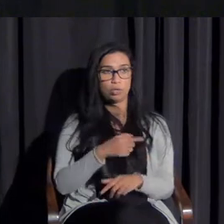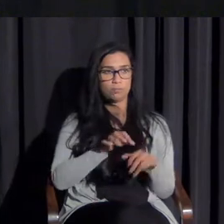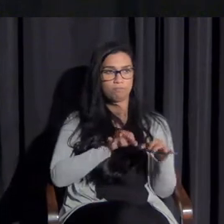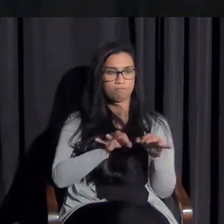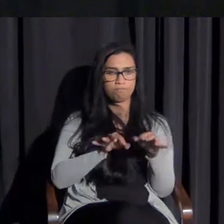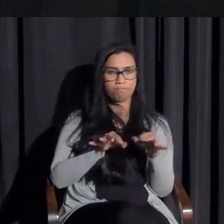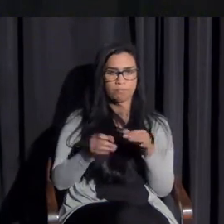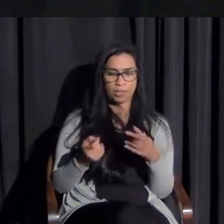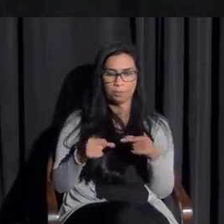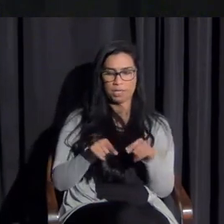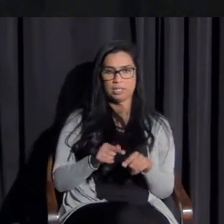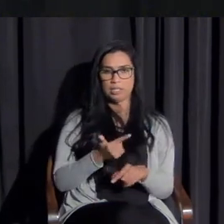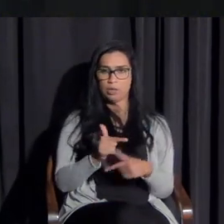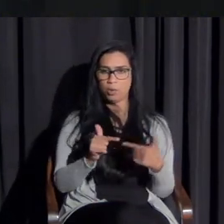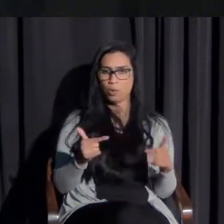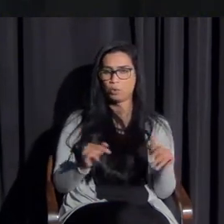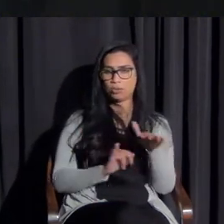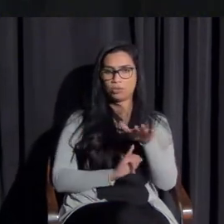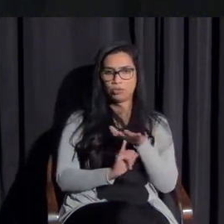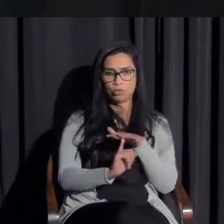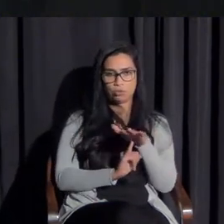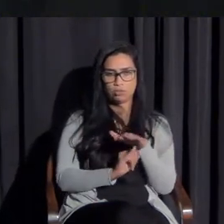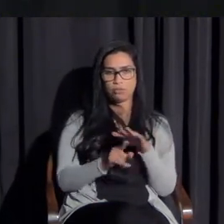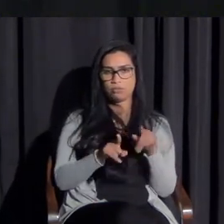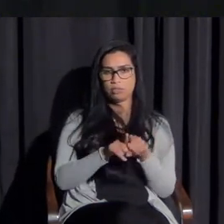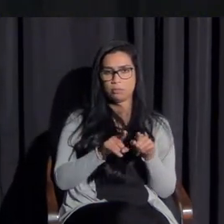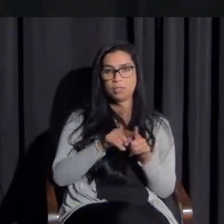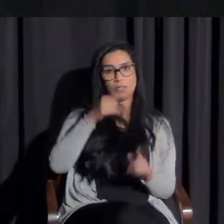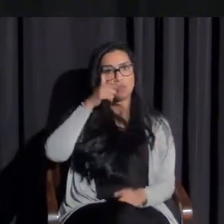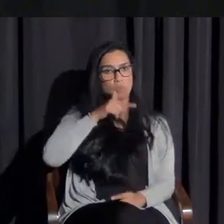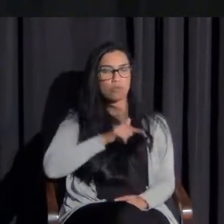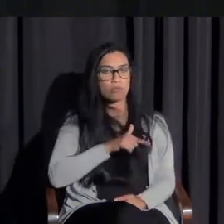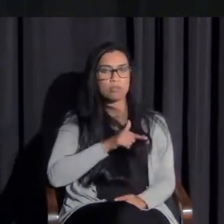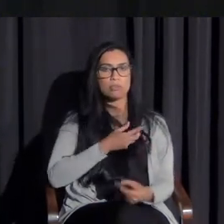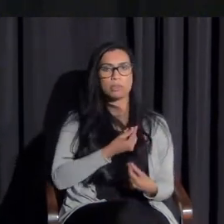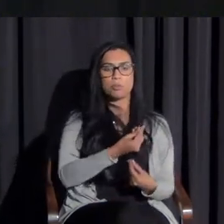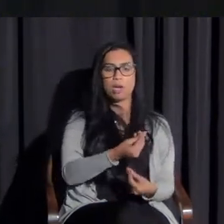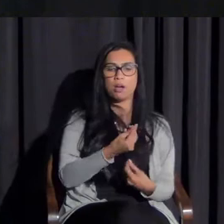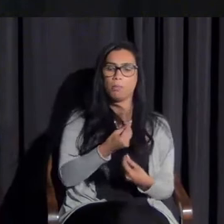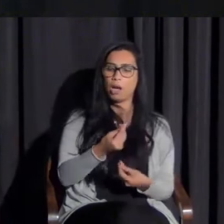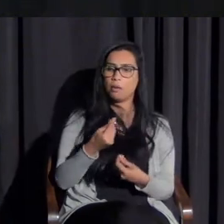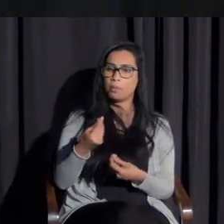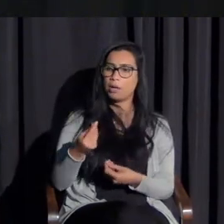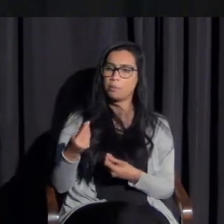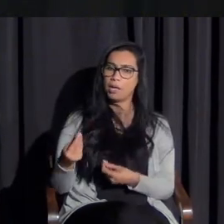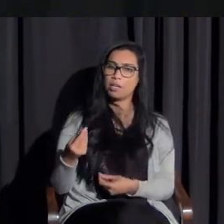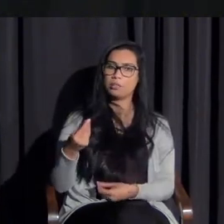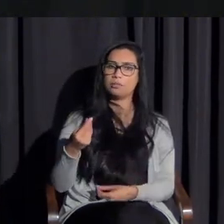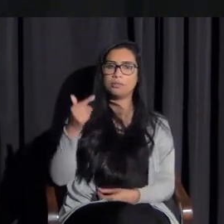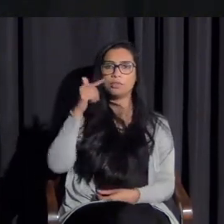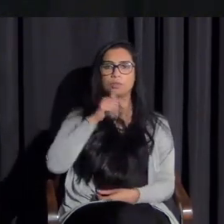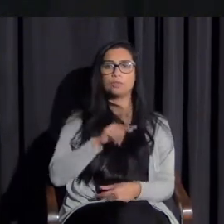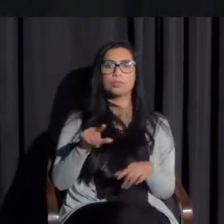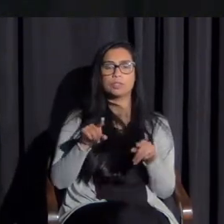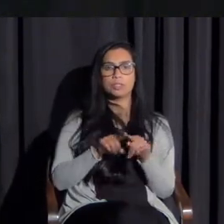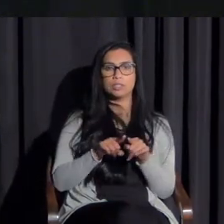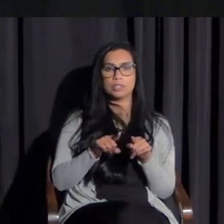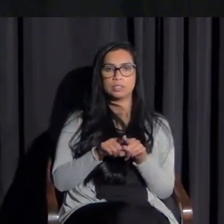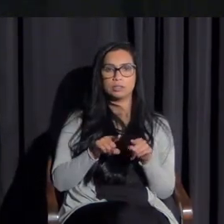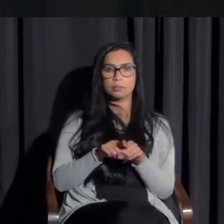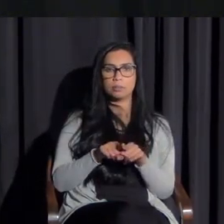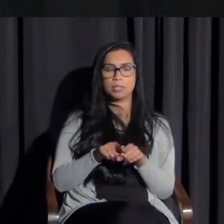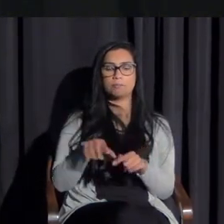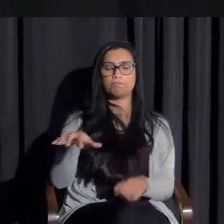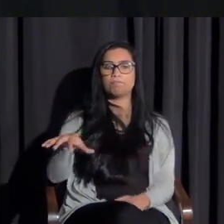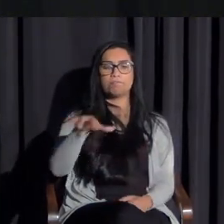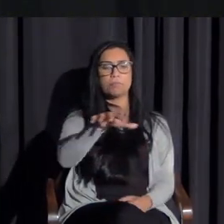outras parcerias institucionais também, para que esses kits fossem entregues e ali a gente pudesse iniciar esse trabalho junto com a Ocupação Mauá.